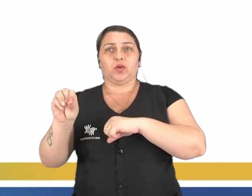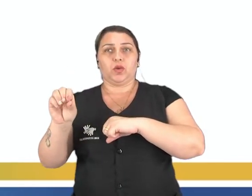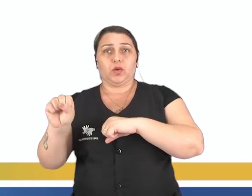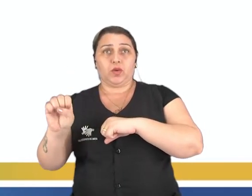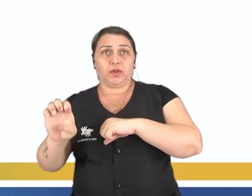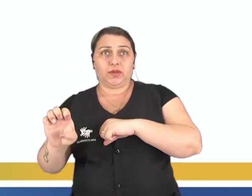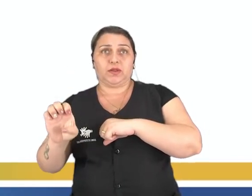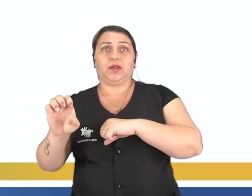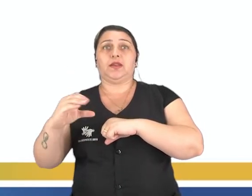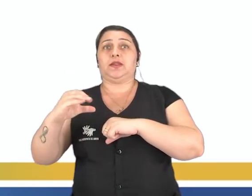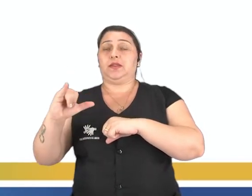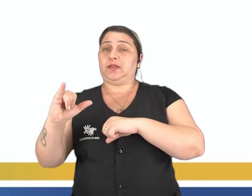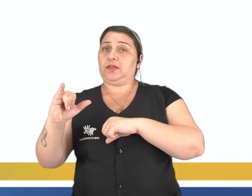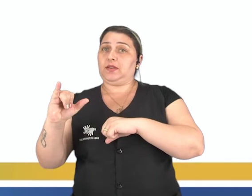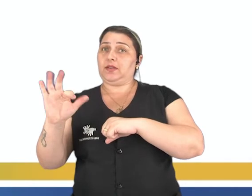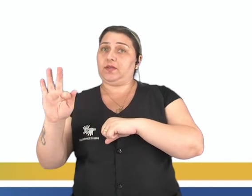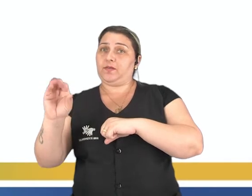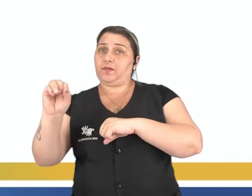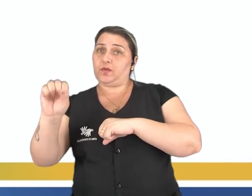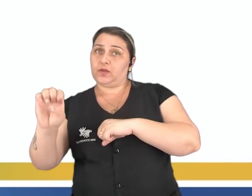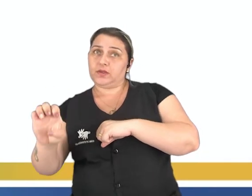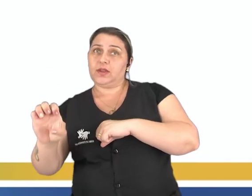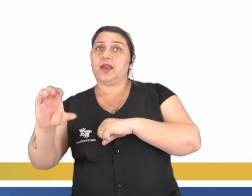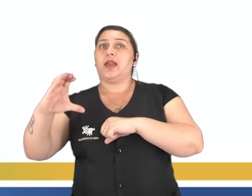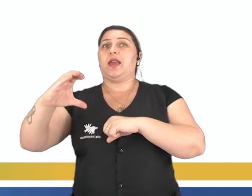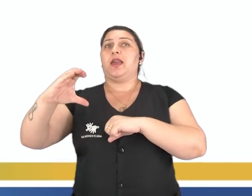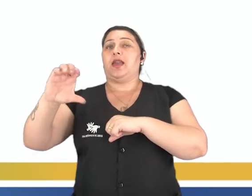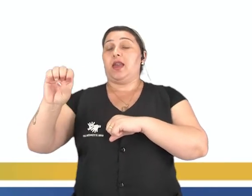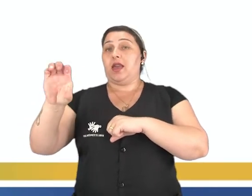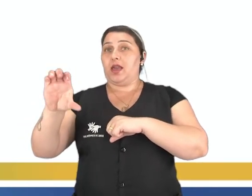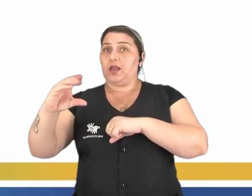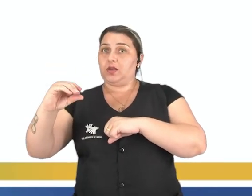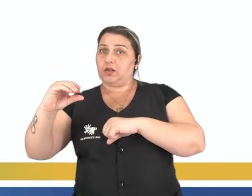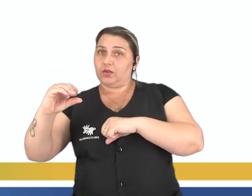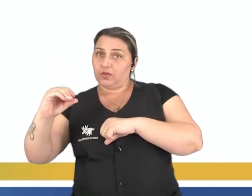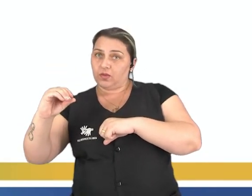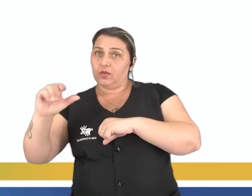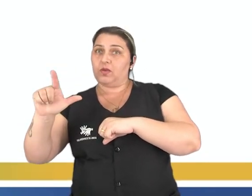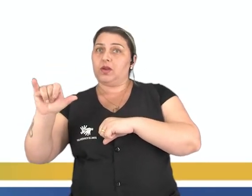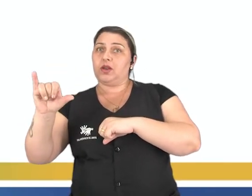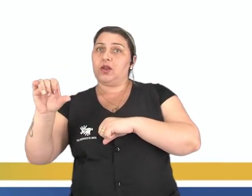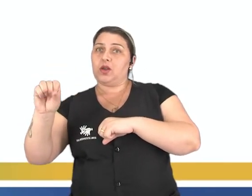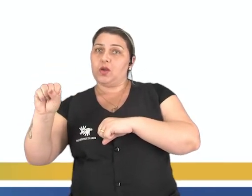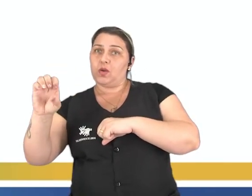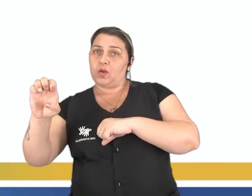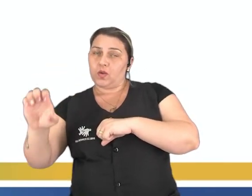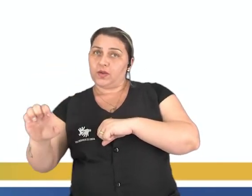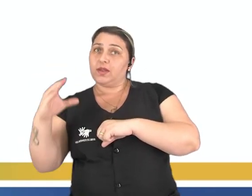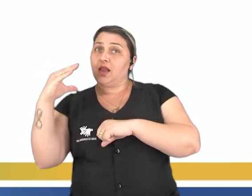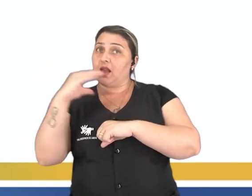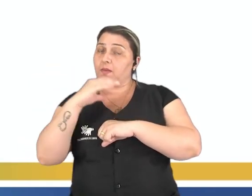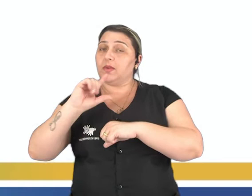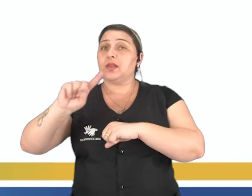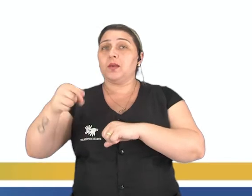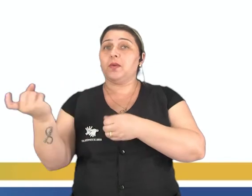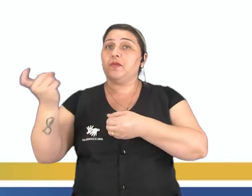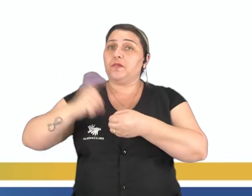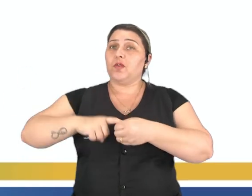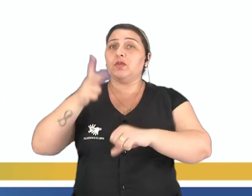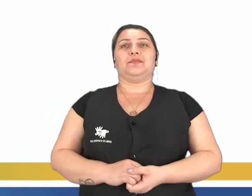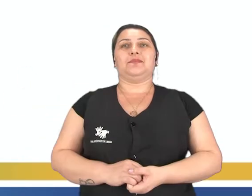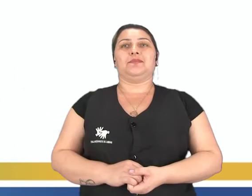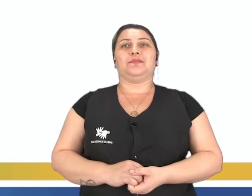e escoliose, né. Nós vamos ver um pouquinho sobre cada uma delas bem rapidamente, depois vocês retornem ao